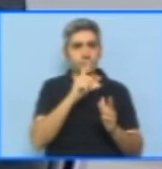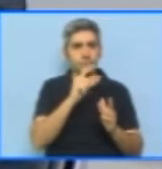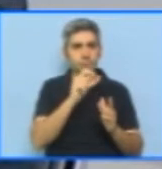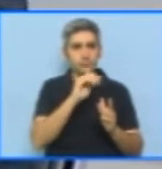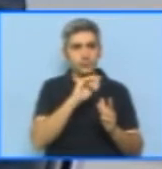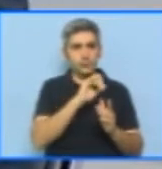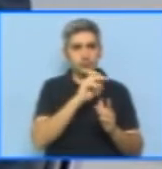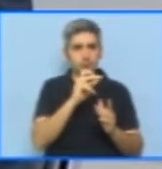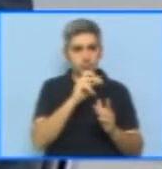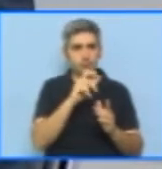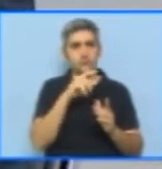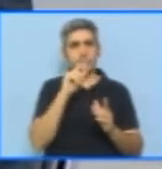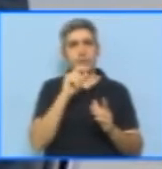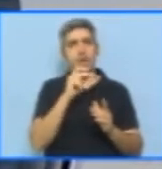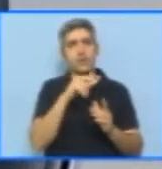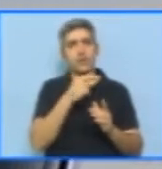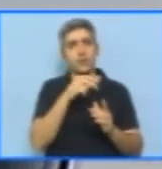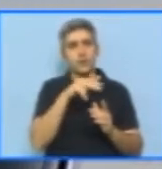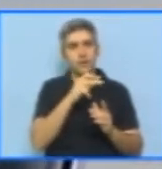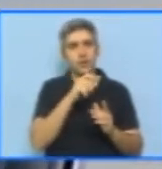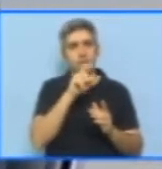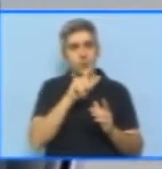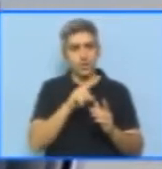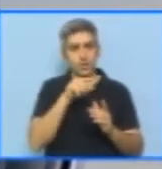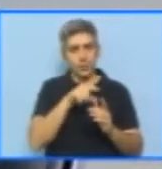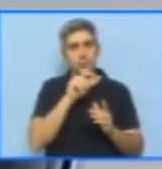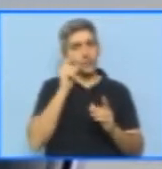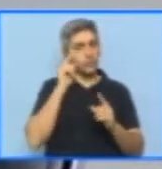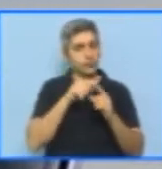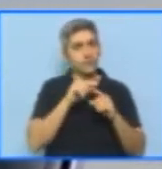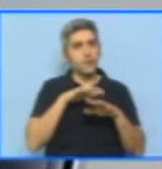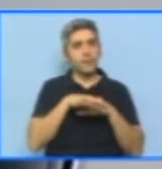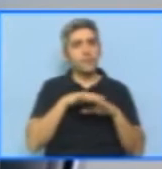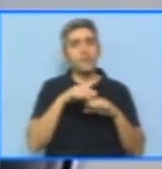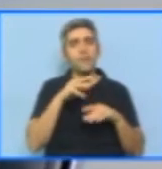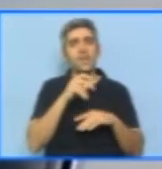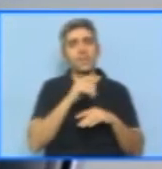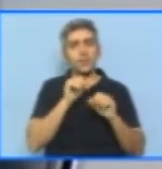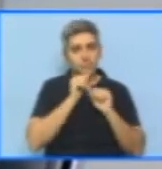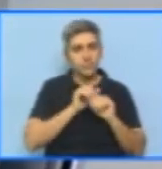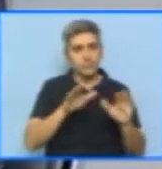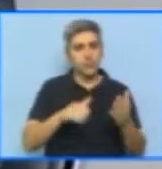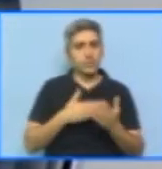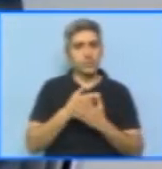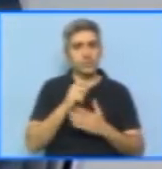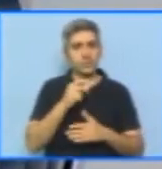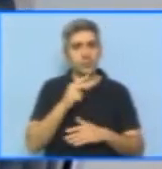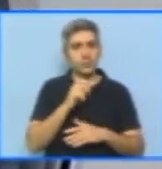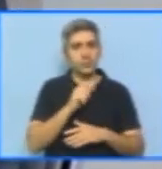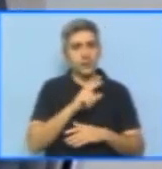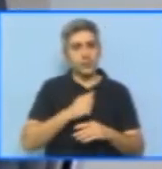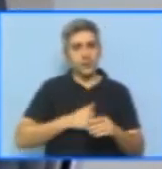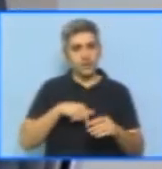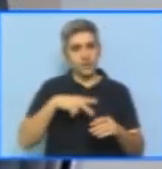Antena 1. Enfim, o de facto utilizar os média para difundir aquilo que é a proposta do Evangelho e aquilo que faz a Igreja